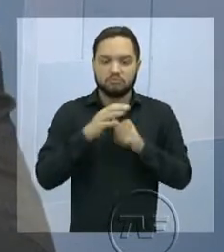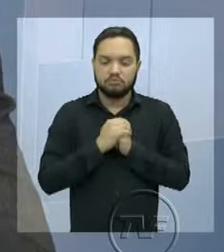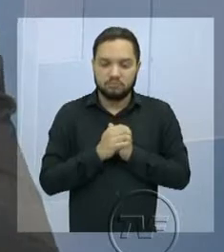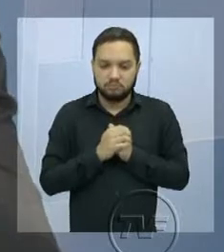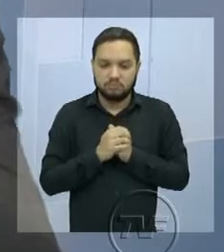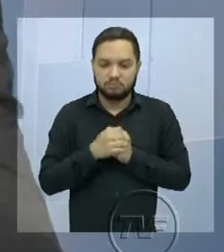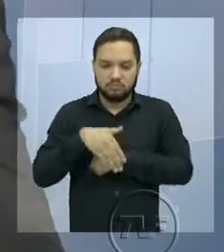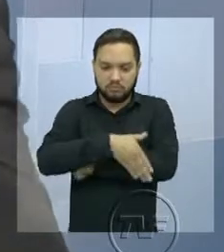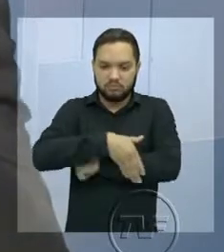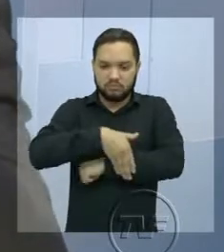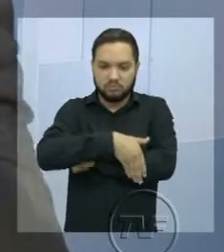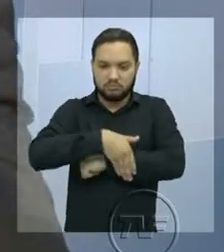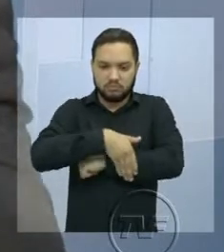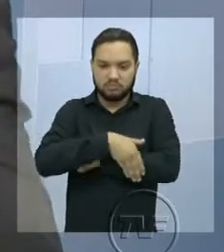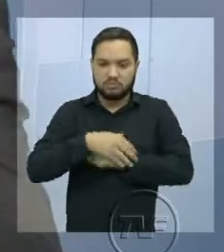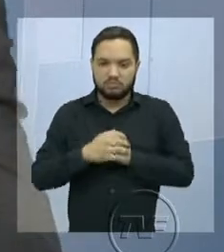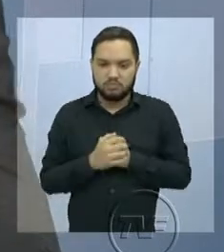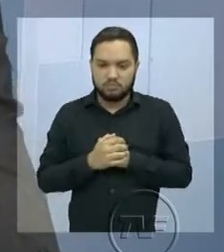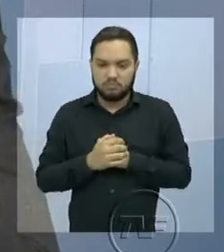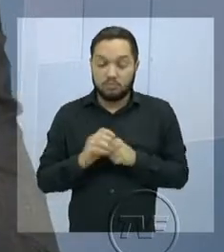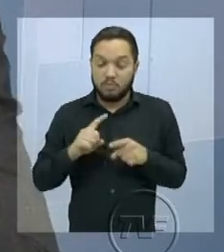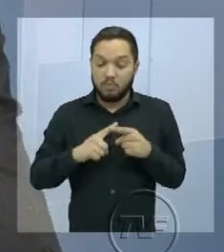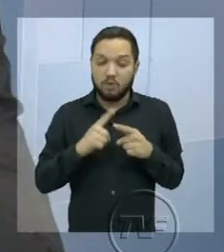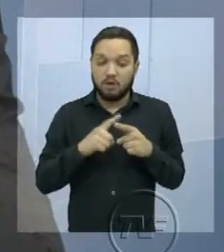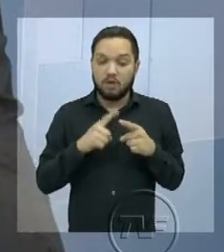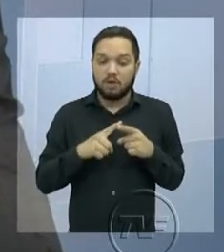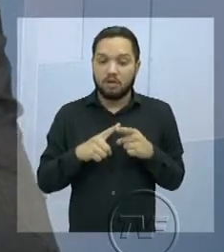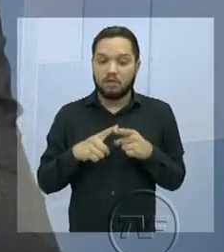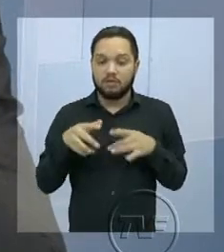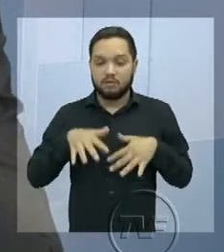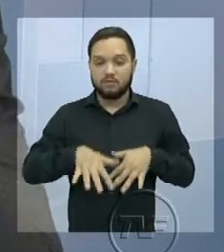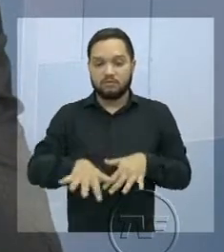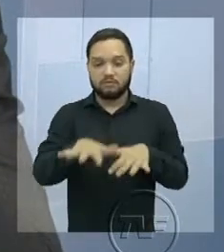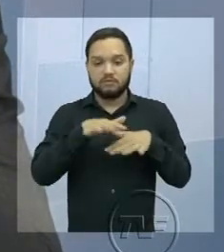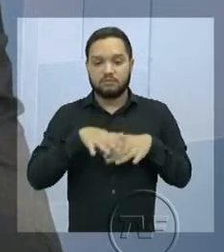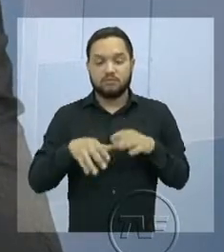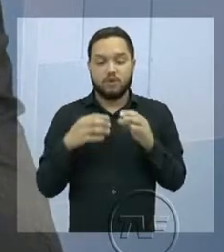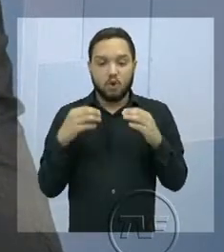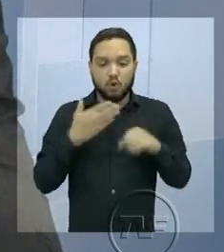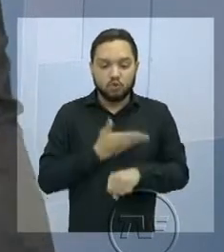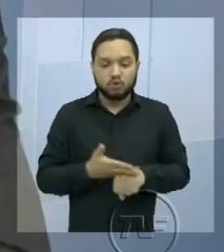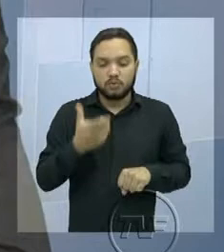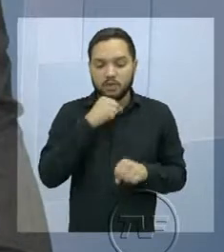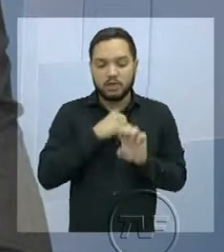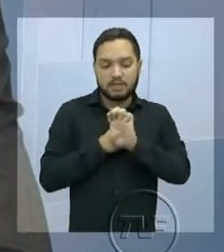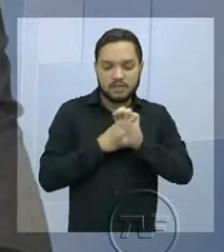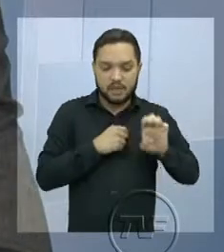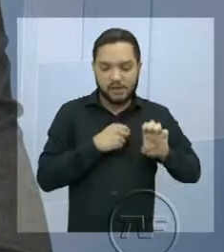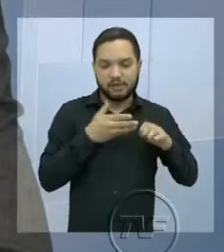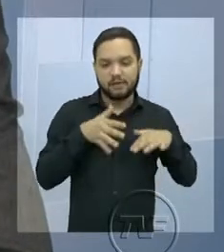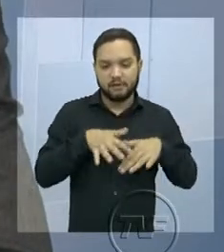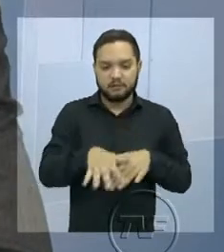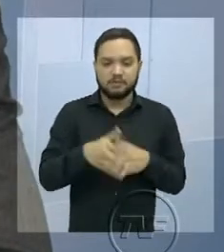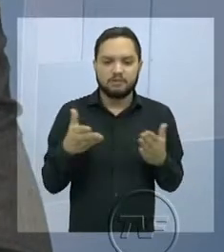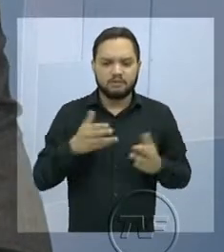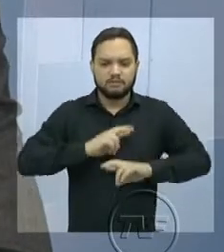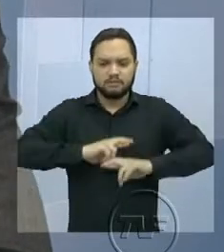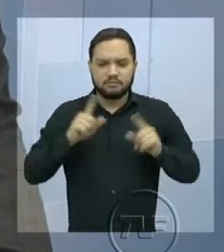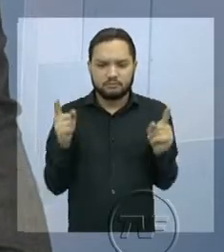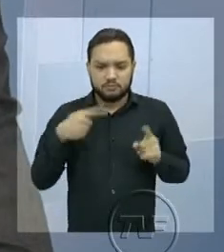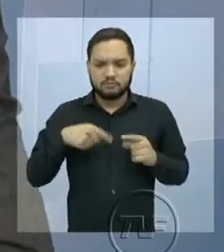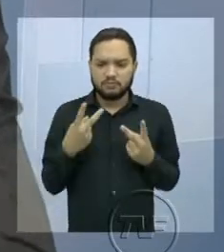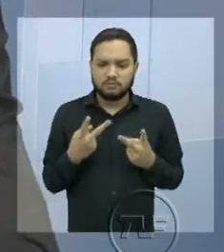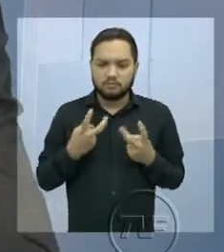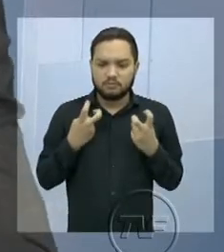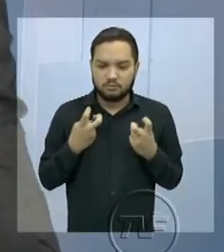que era quase sempre um espaço muito das forças progressistas de esquerda. Agora não, né, Paulo? A gente vê